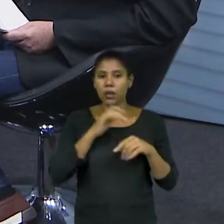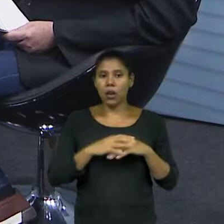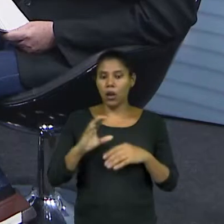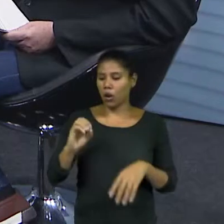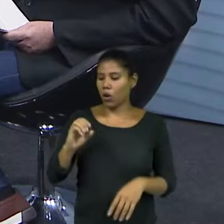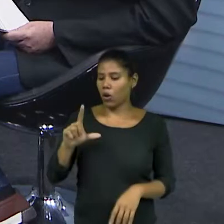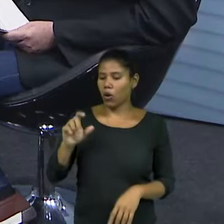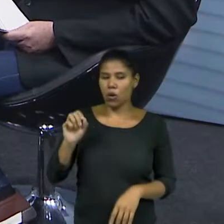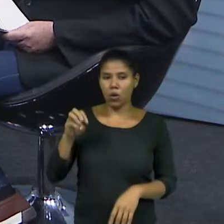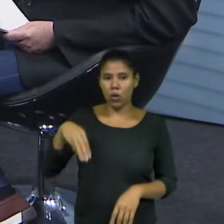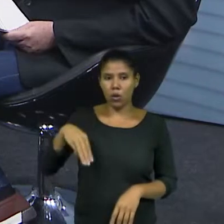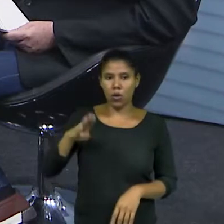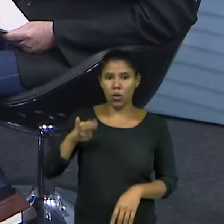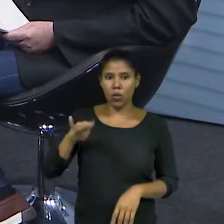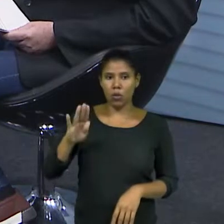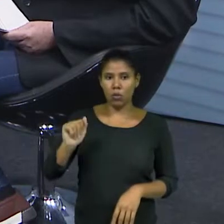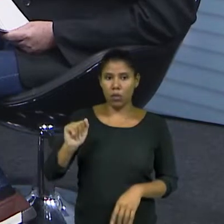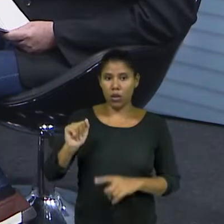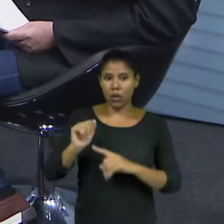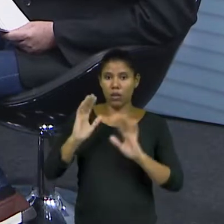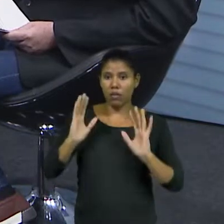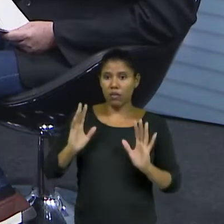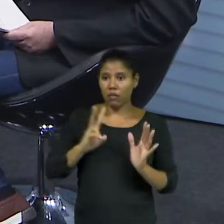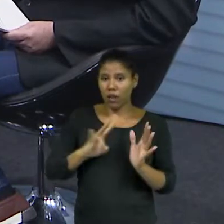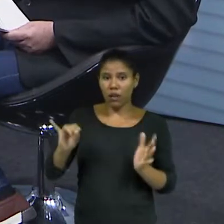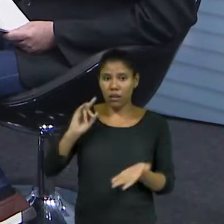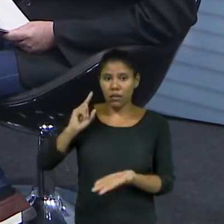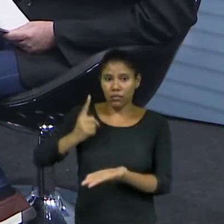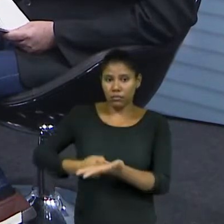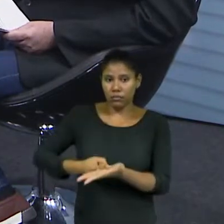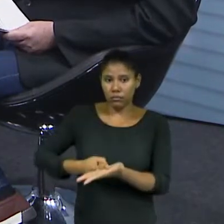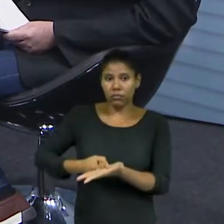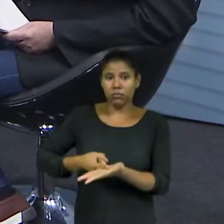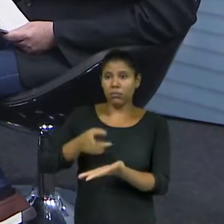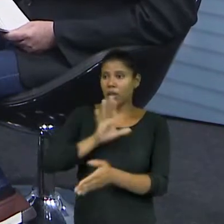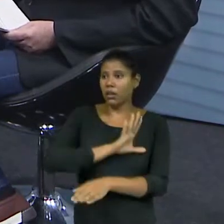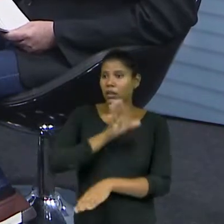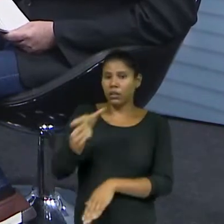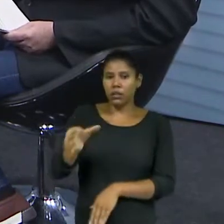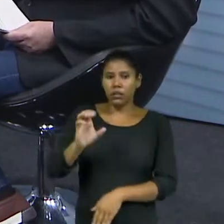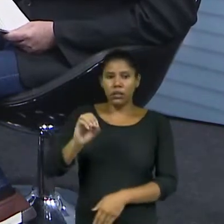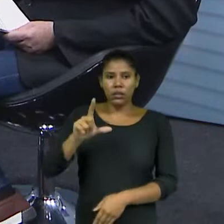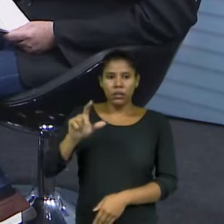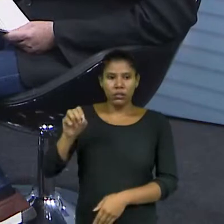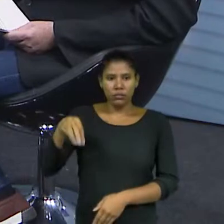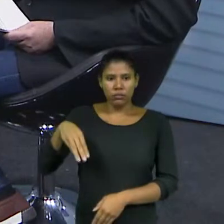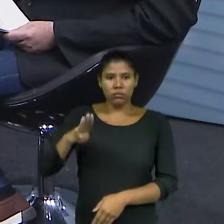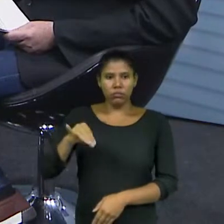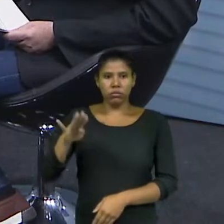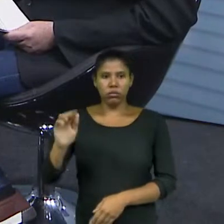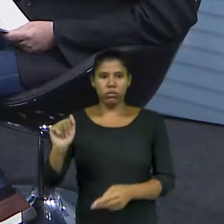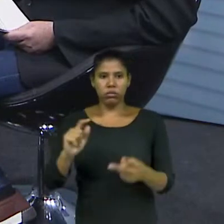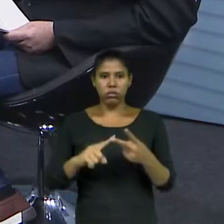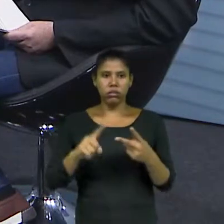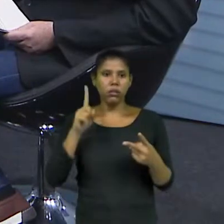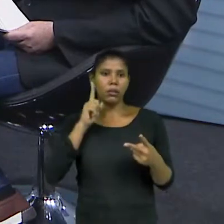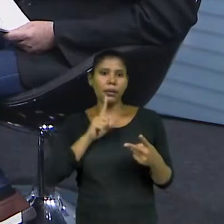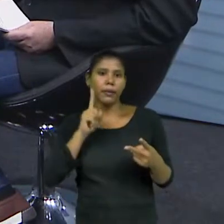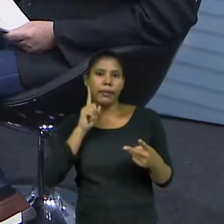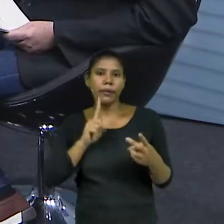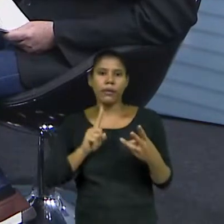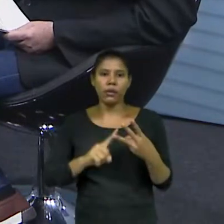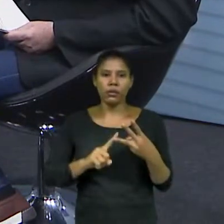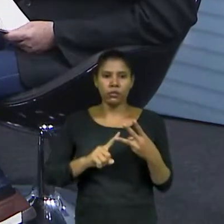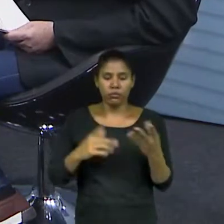ano que vem, está marcando já um leilão de offshore. Eles vão para lá. Vai para lá, vai para os Estados Unidos, vai para a China, não vai para cá, porque é que vai fazer aqui se aqui está criando